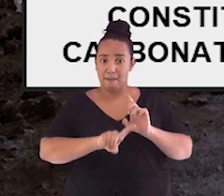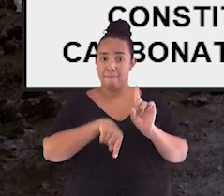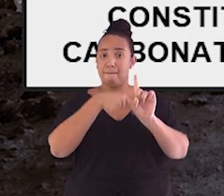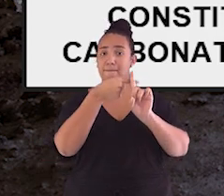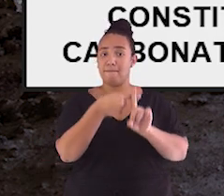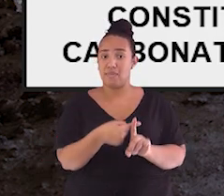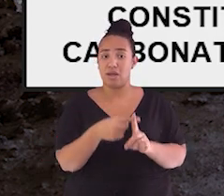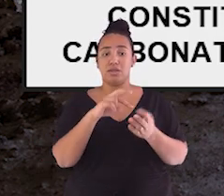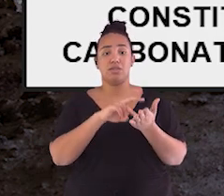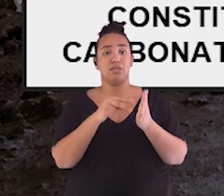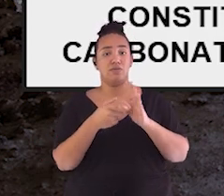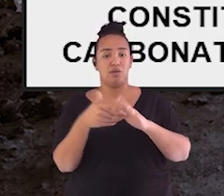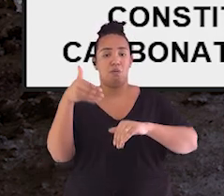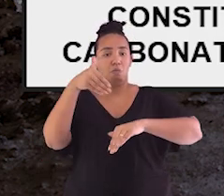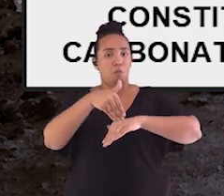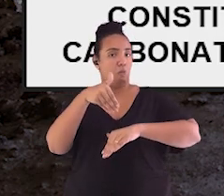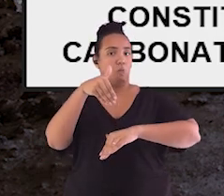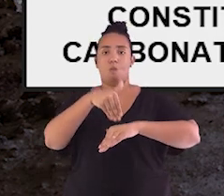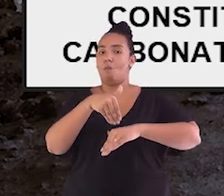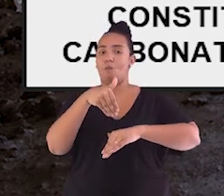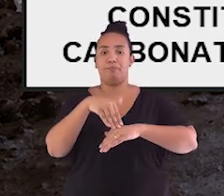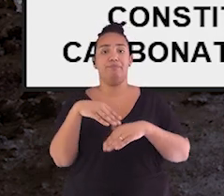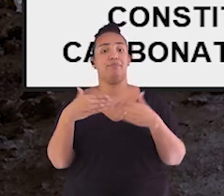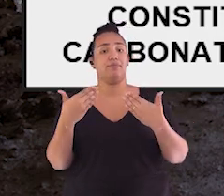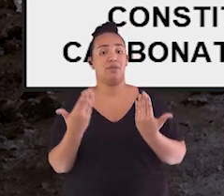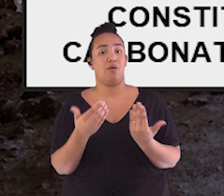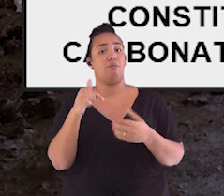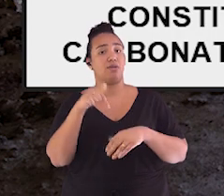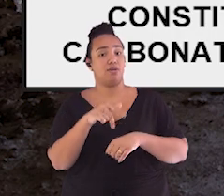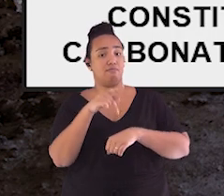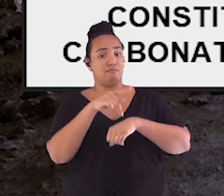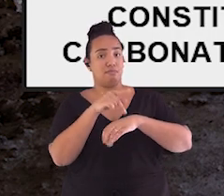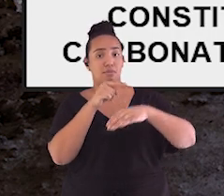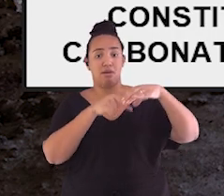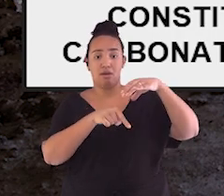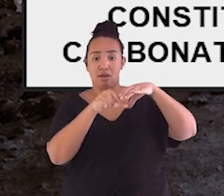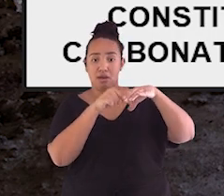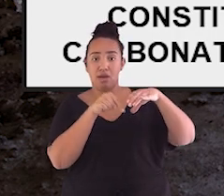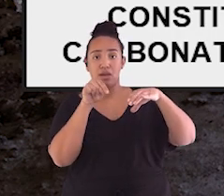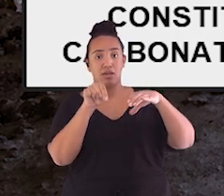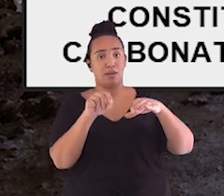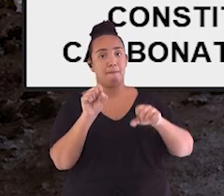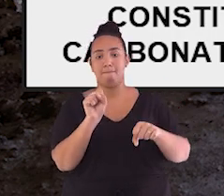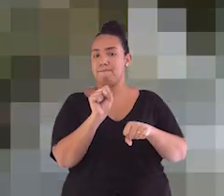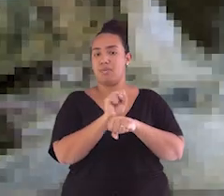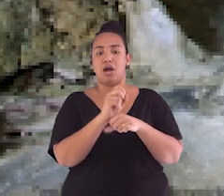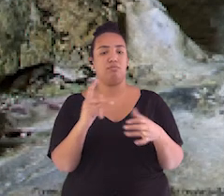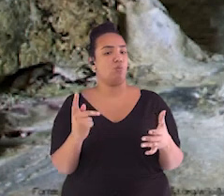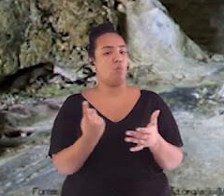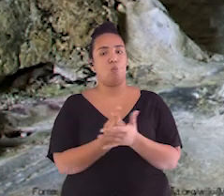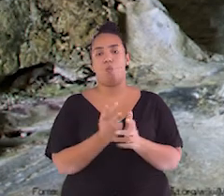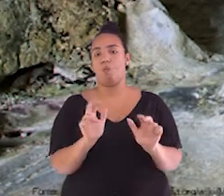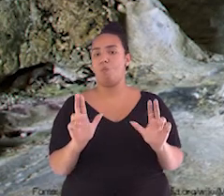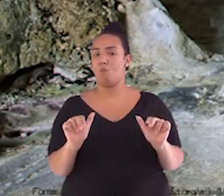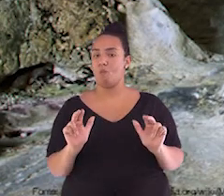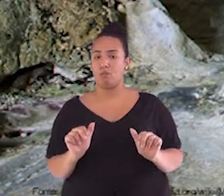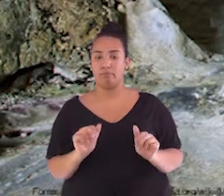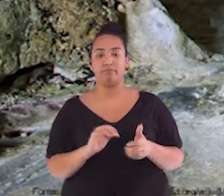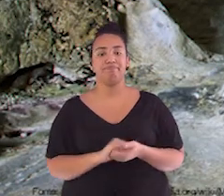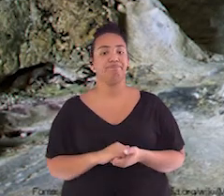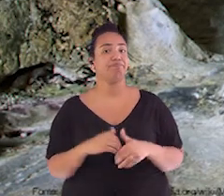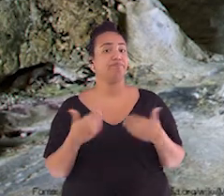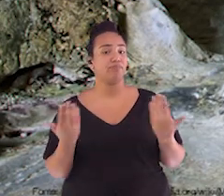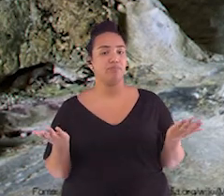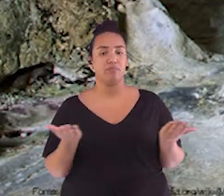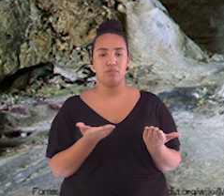menos permeável, e com isso o processo de formação das cavernas pode parar de acontecer. Agora, uma